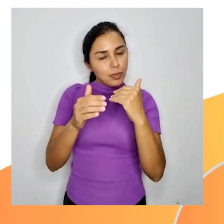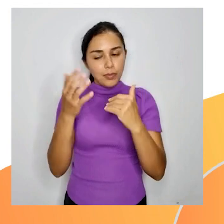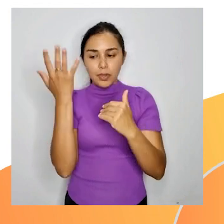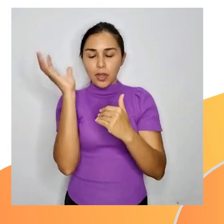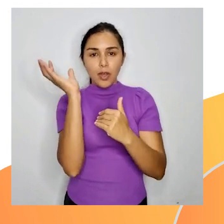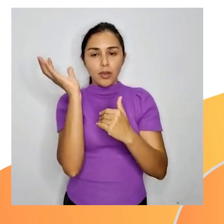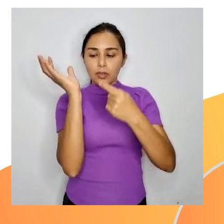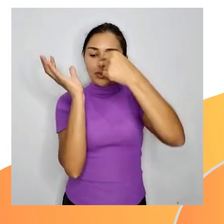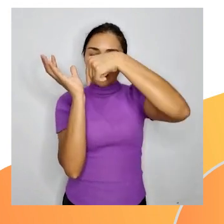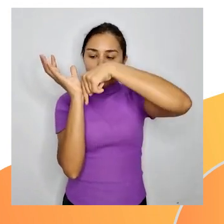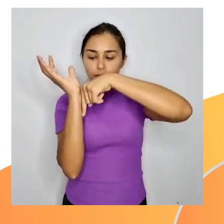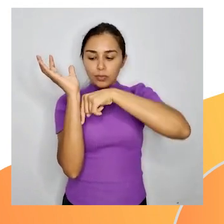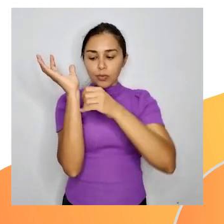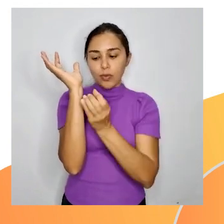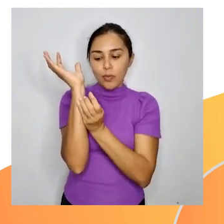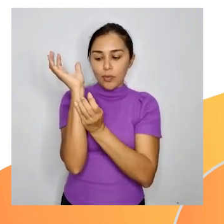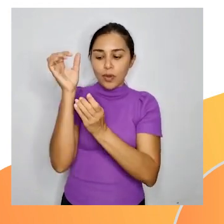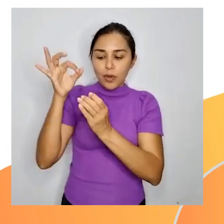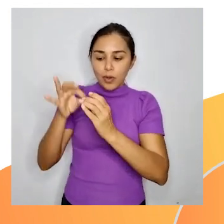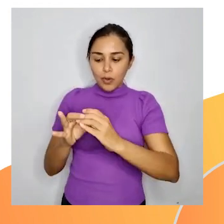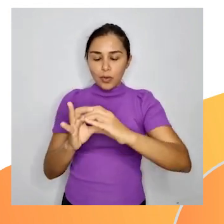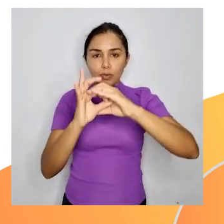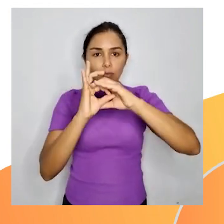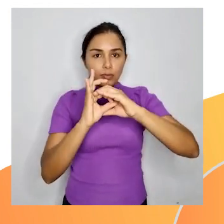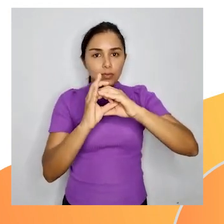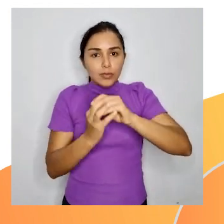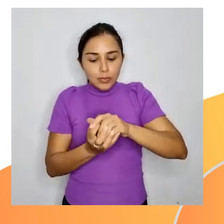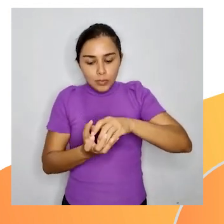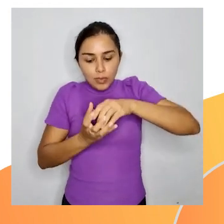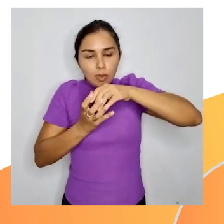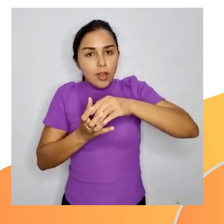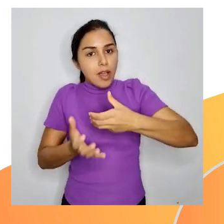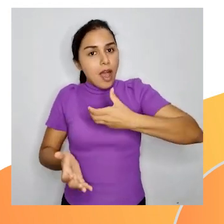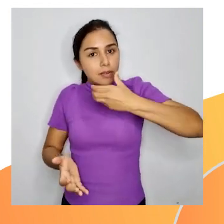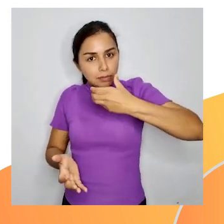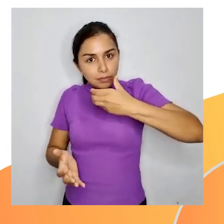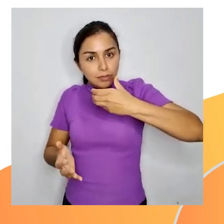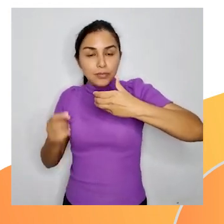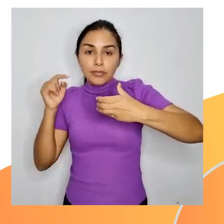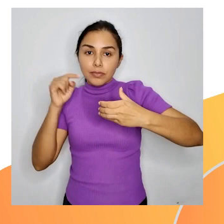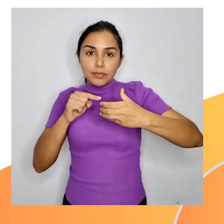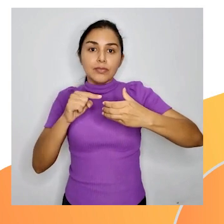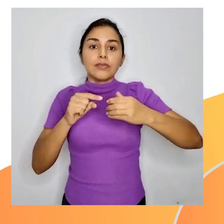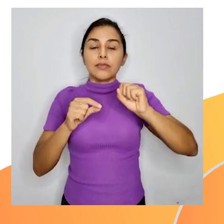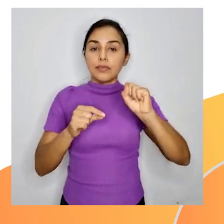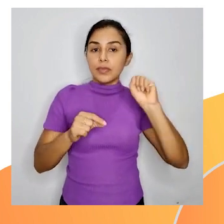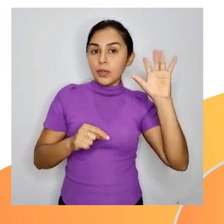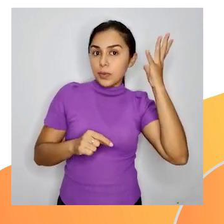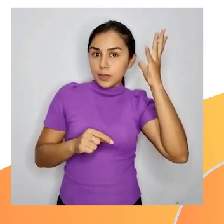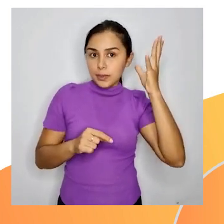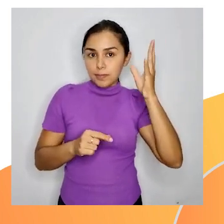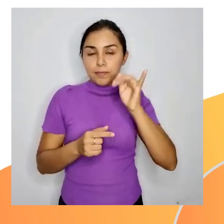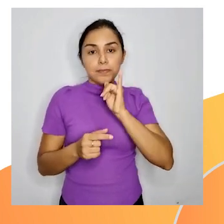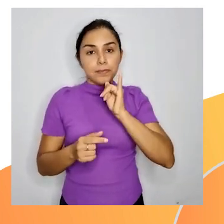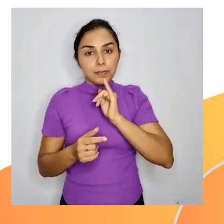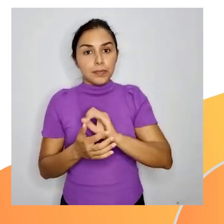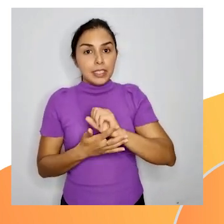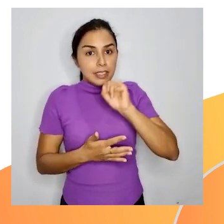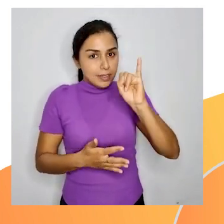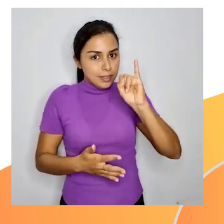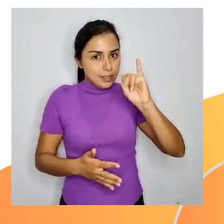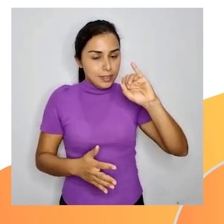ovários, após a fecundação de seus óvulos. Entretanto, pode ocorrer a formação do fruto sem que tenha